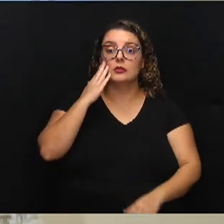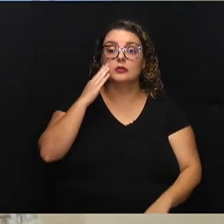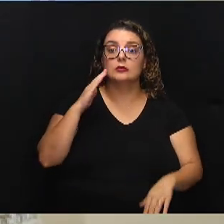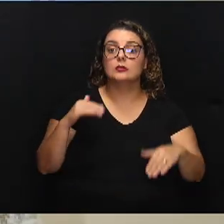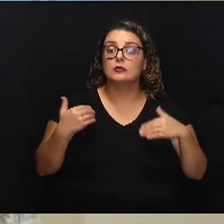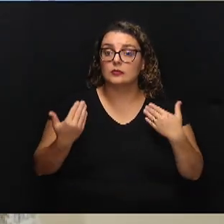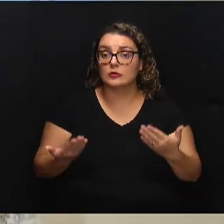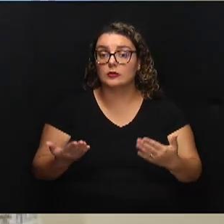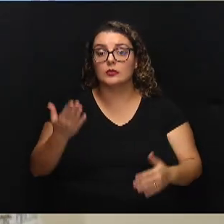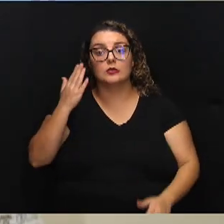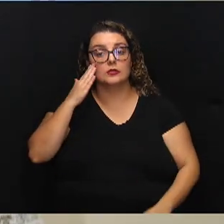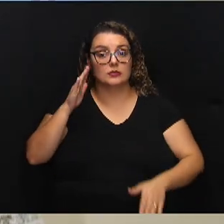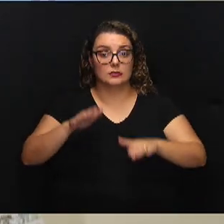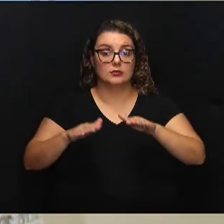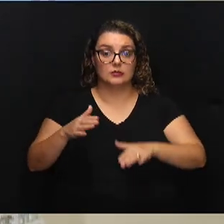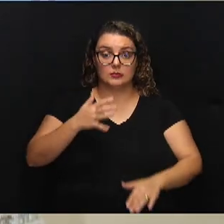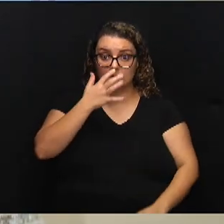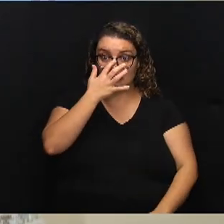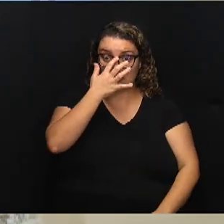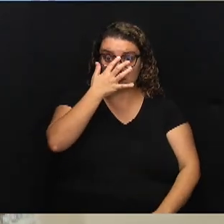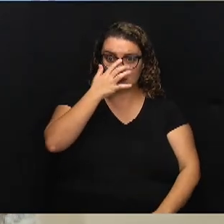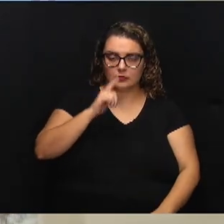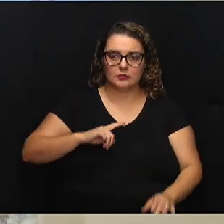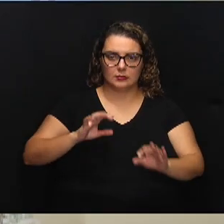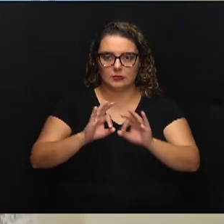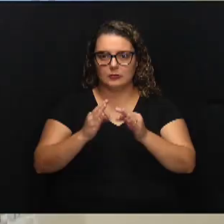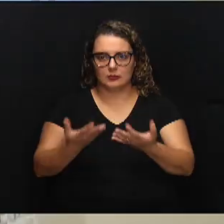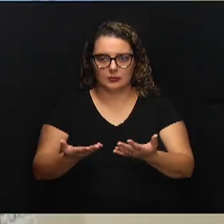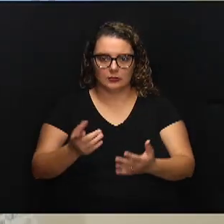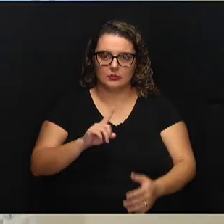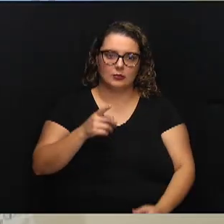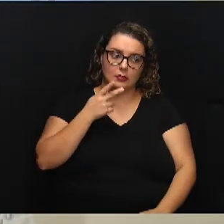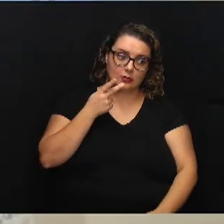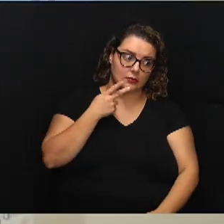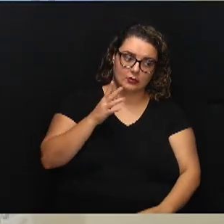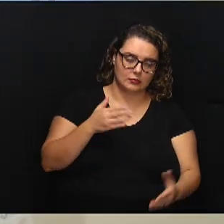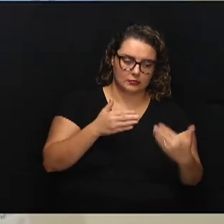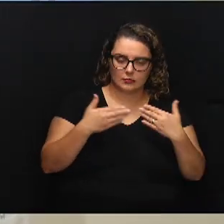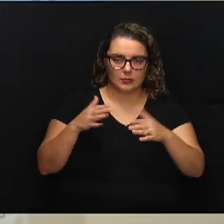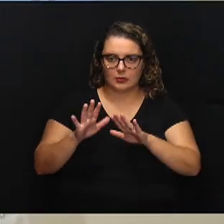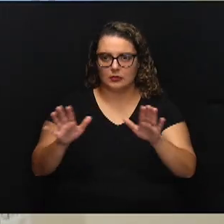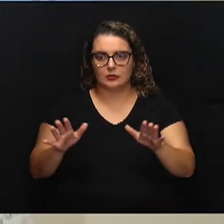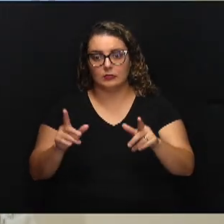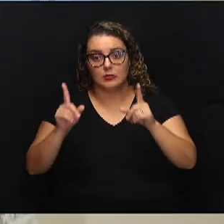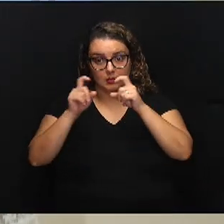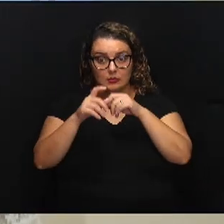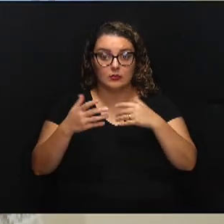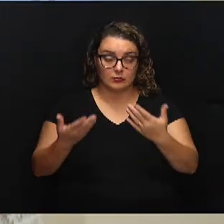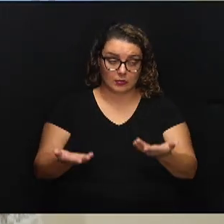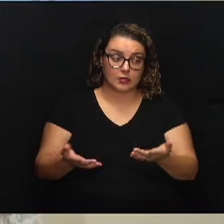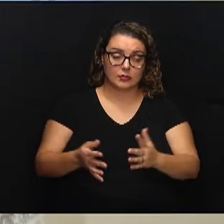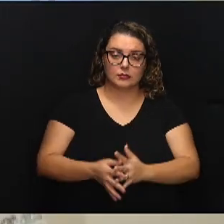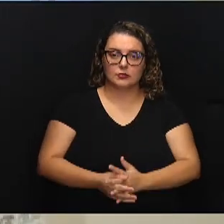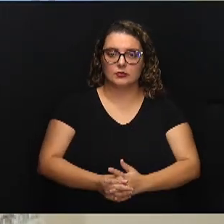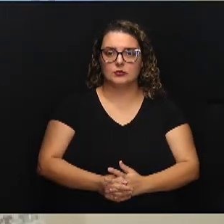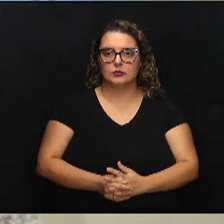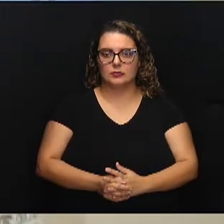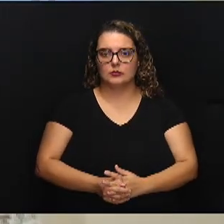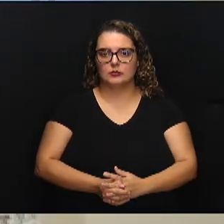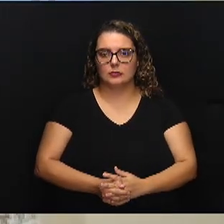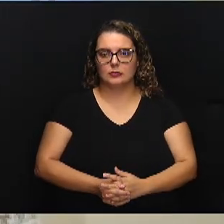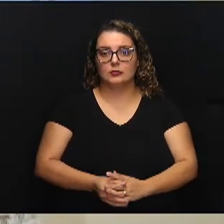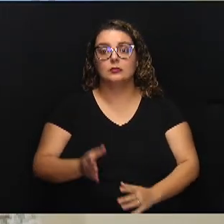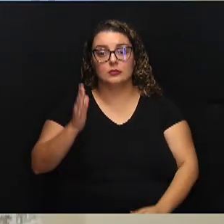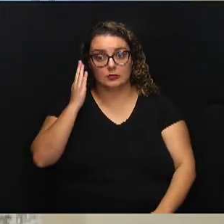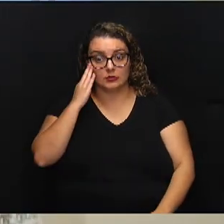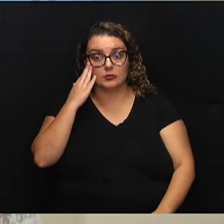é. Eu sei que muitas vezes existem famílias em que não se falam, né? Não se conversam, isso é difícil, né? A gente